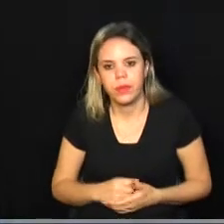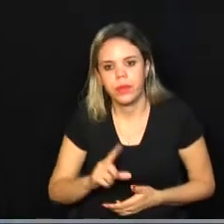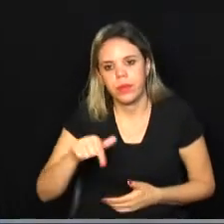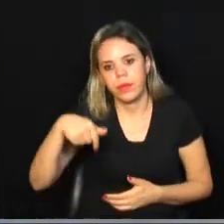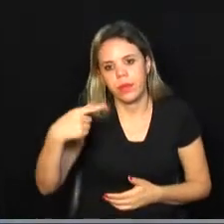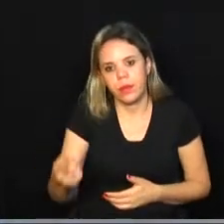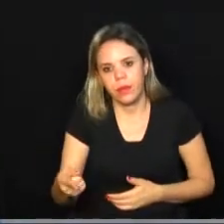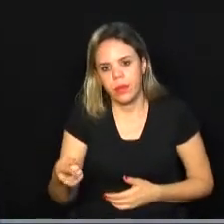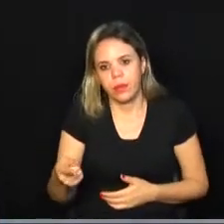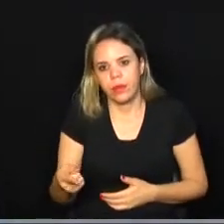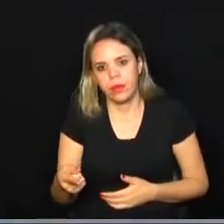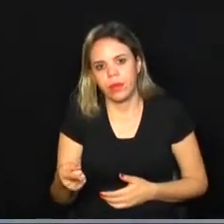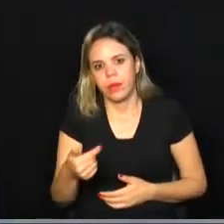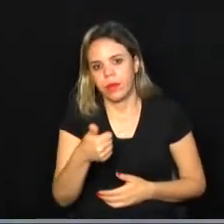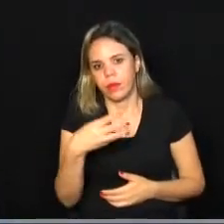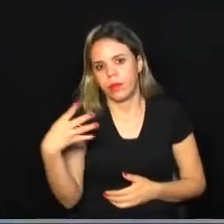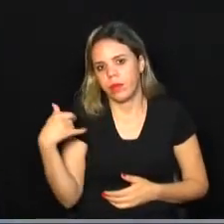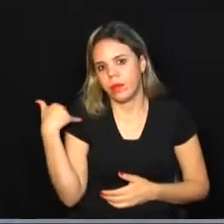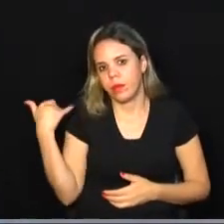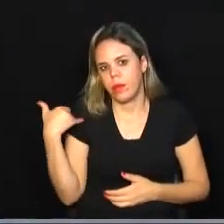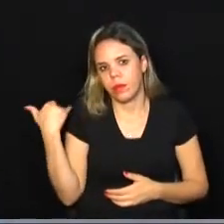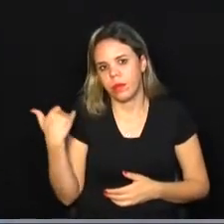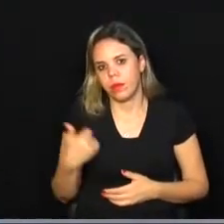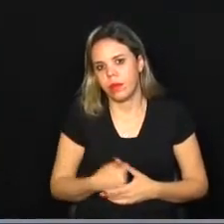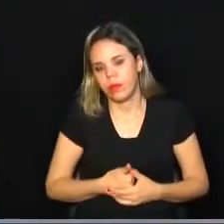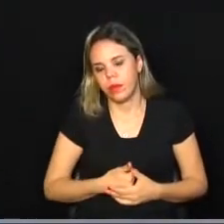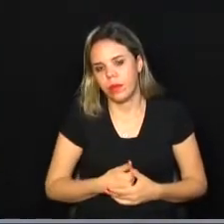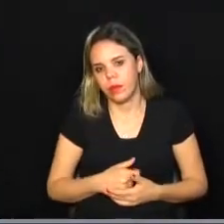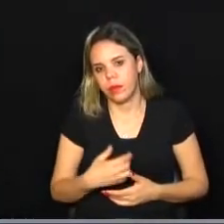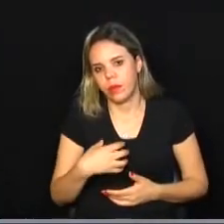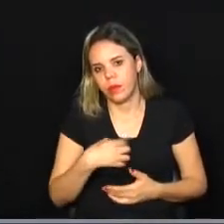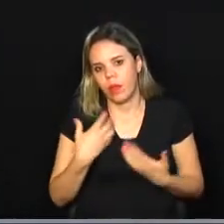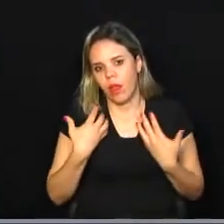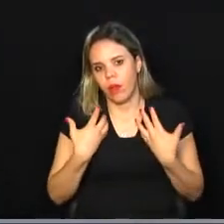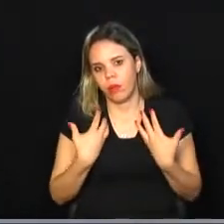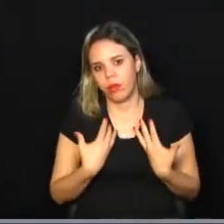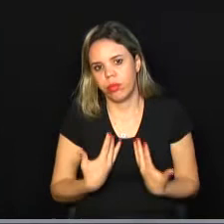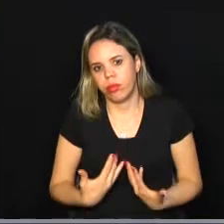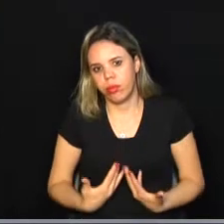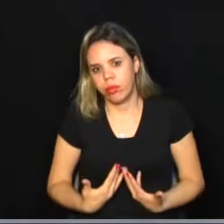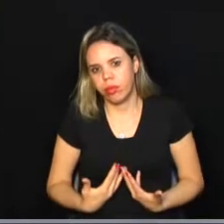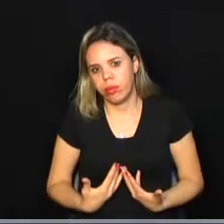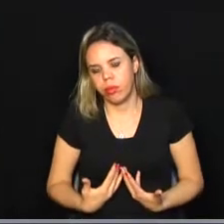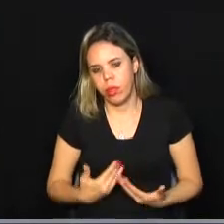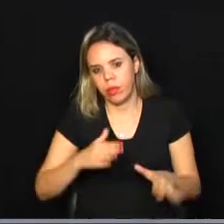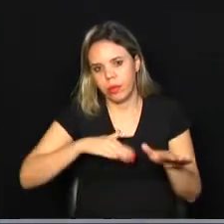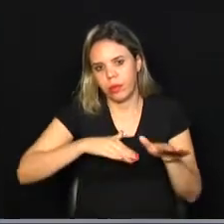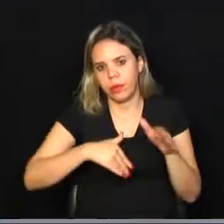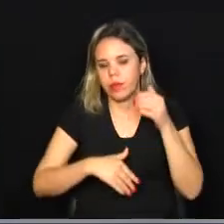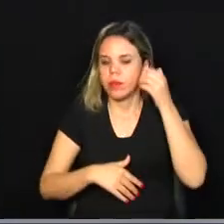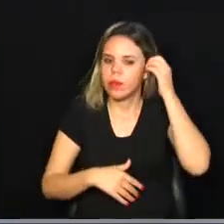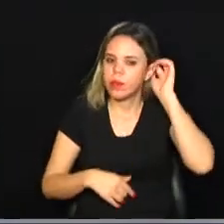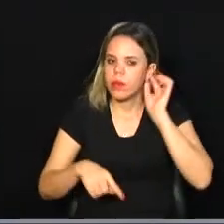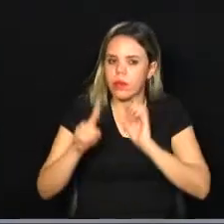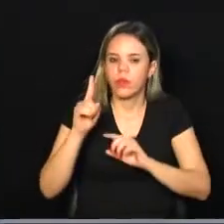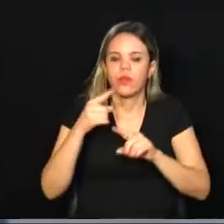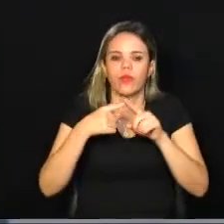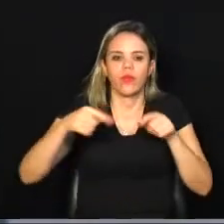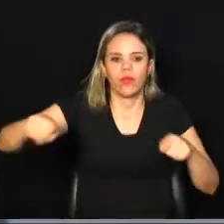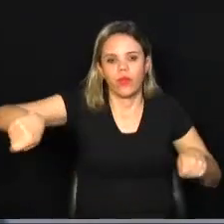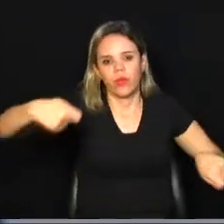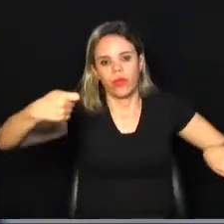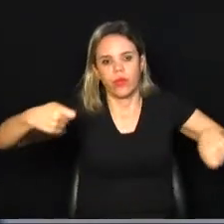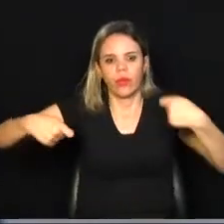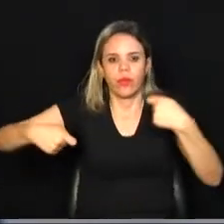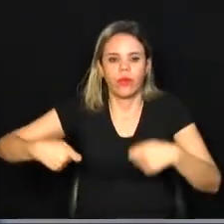Depois, com 14 anos, eu fiquei muito cansada do ambiente da piscina e fui jogar tênis. E